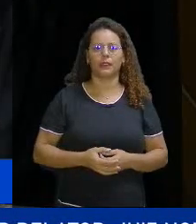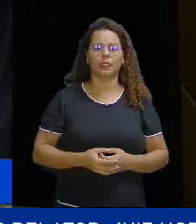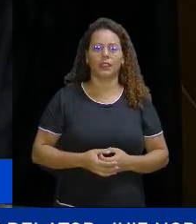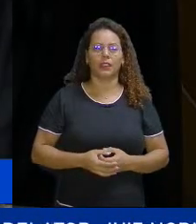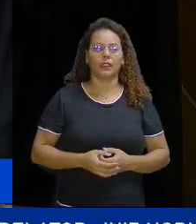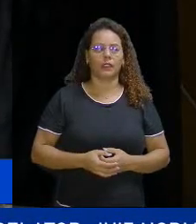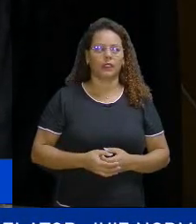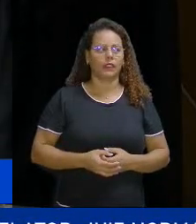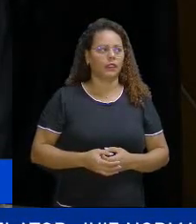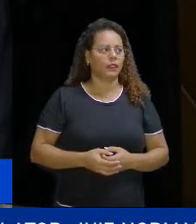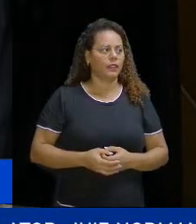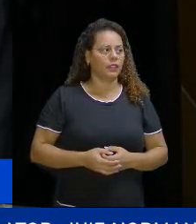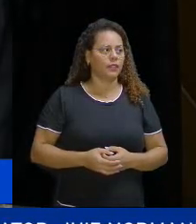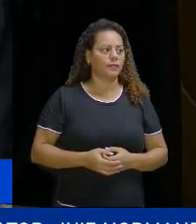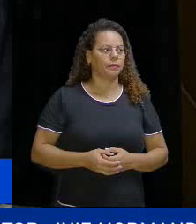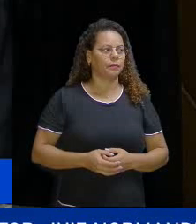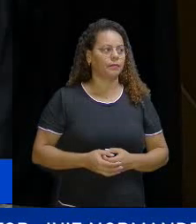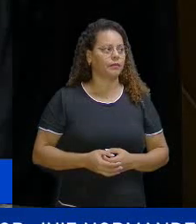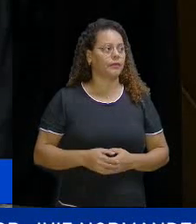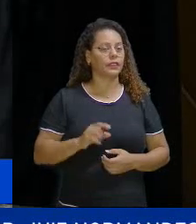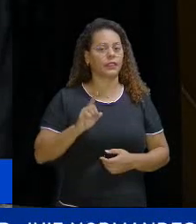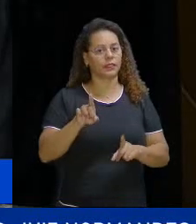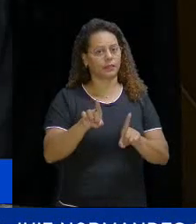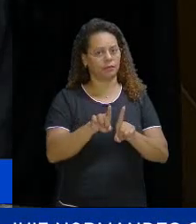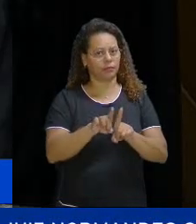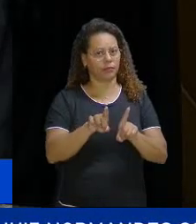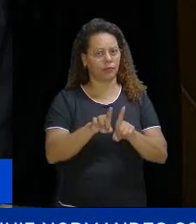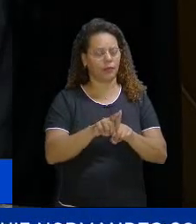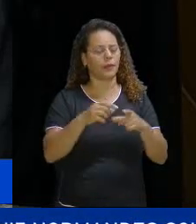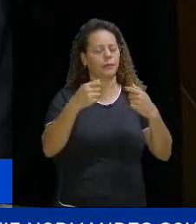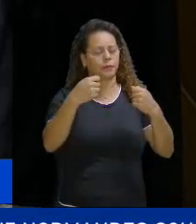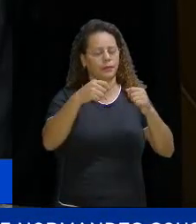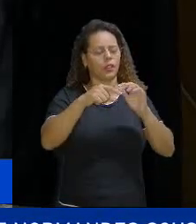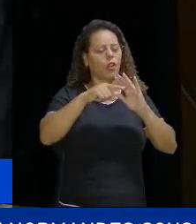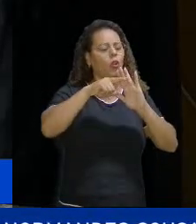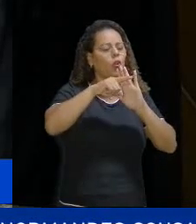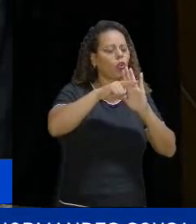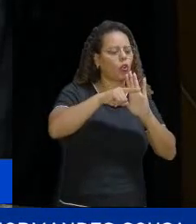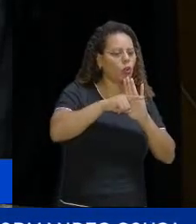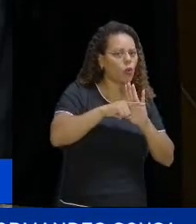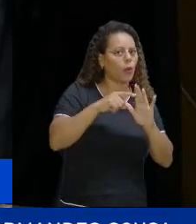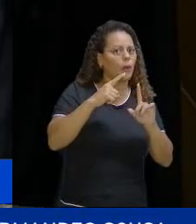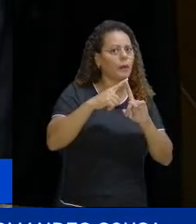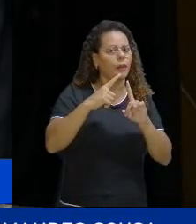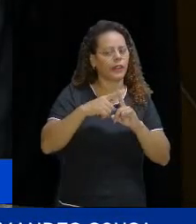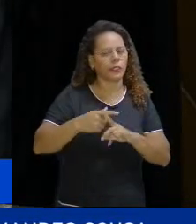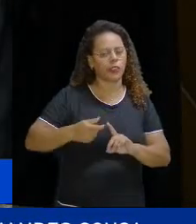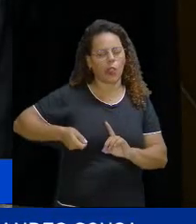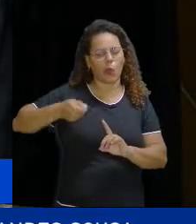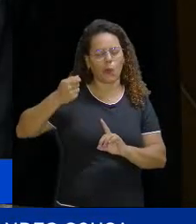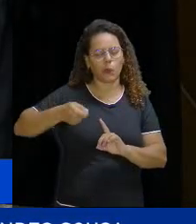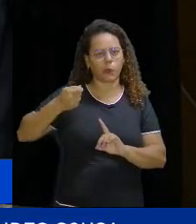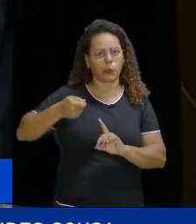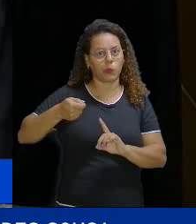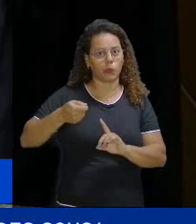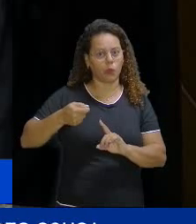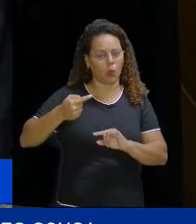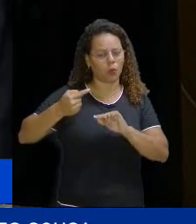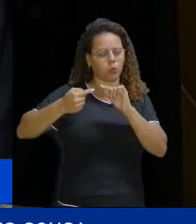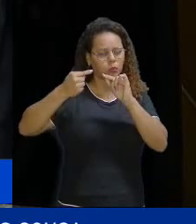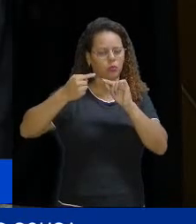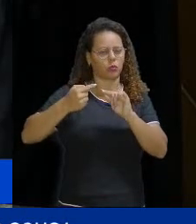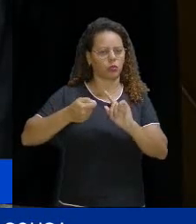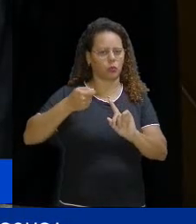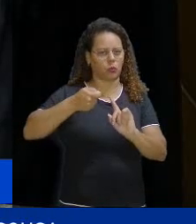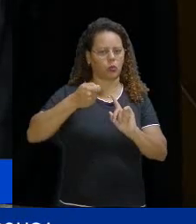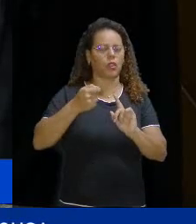no bojo da referida AGE, e que envolve a investigação de suposto abuso de poder político e econômico e